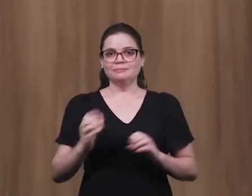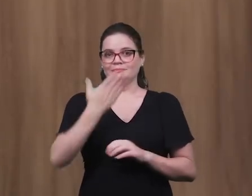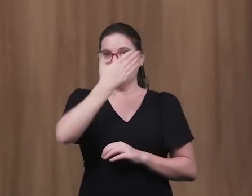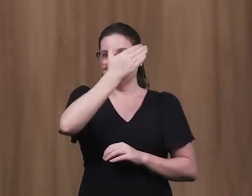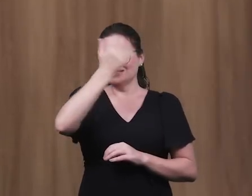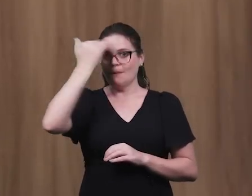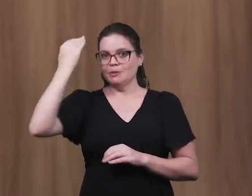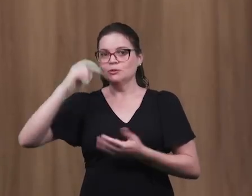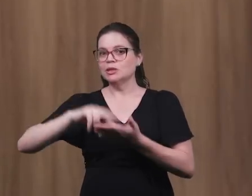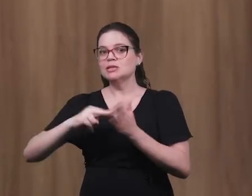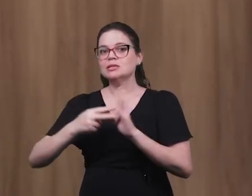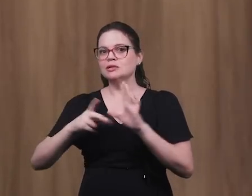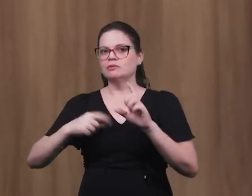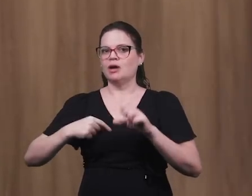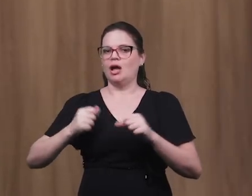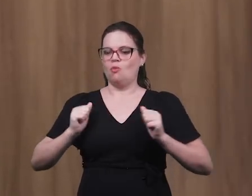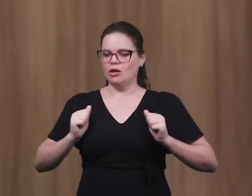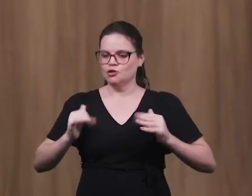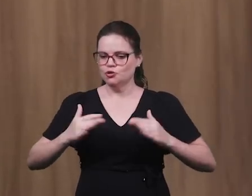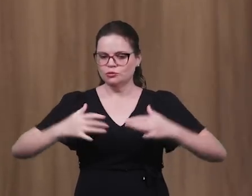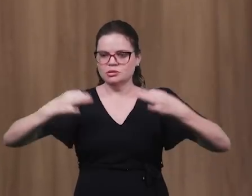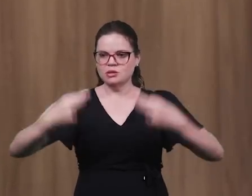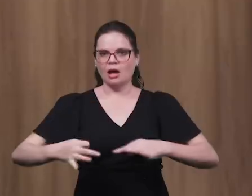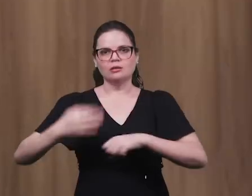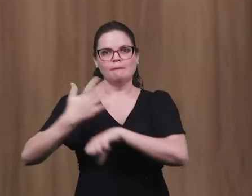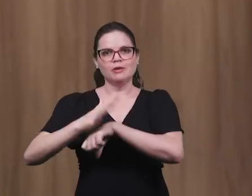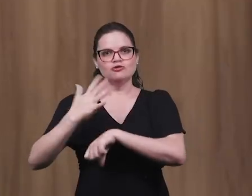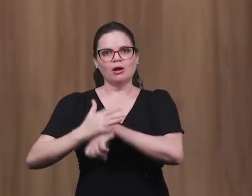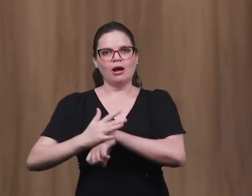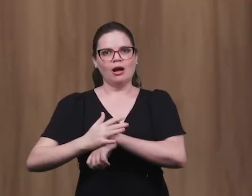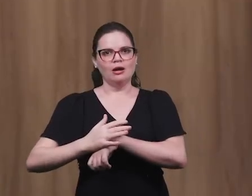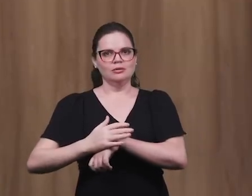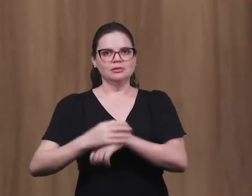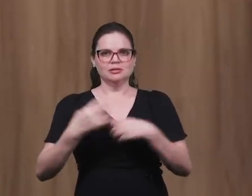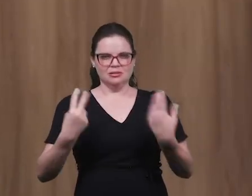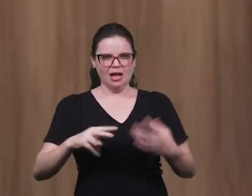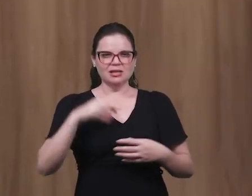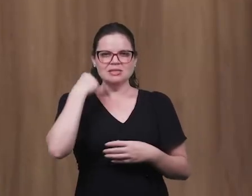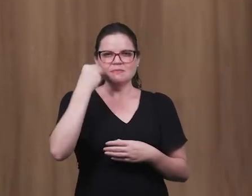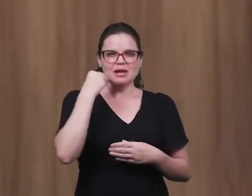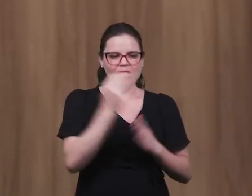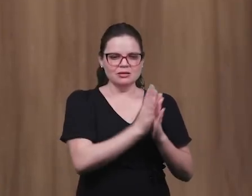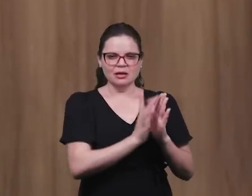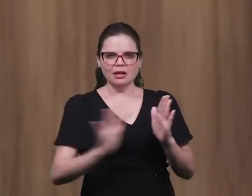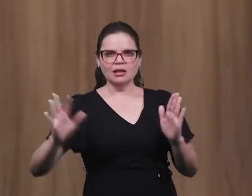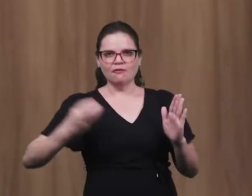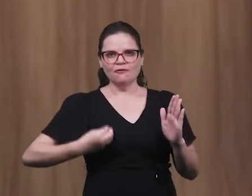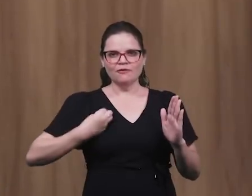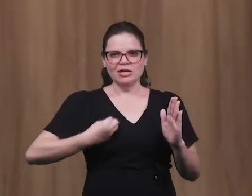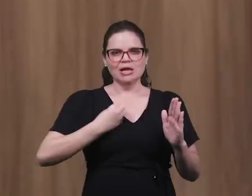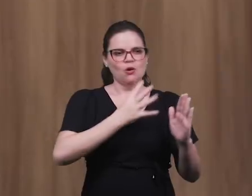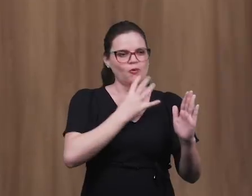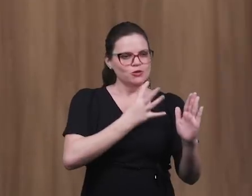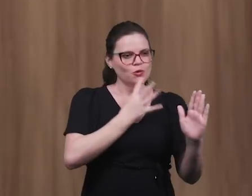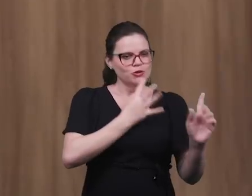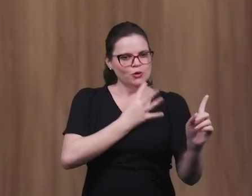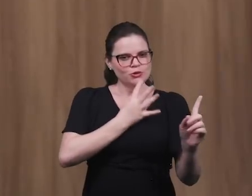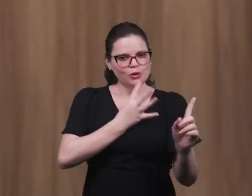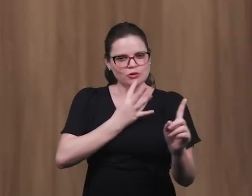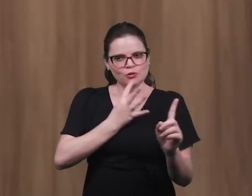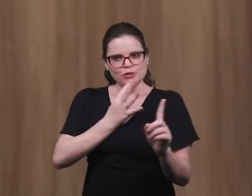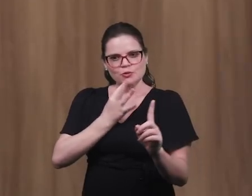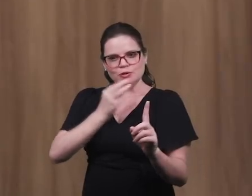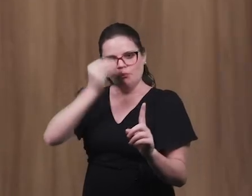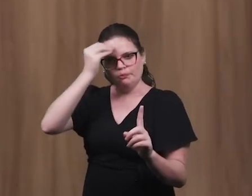é exatamente você pôr em prática aquilo que você aprendeu ao longo da vida. Então não basta a pessoa ter